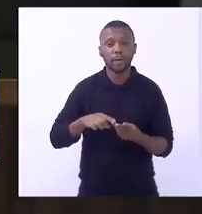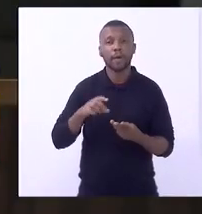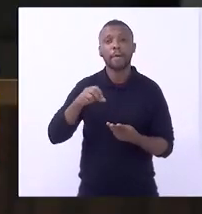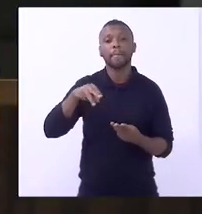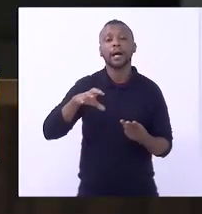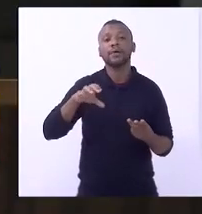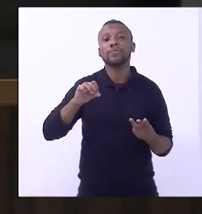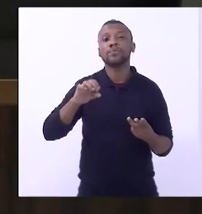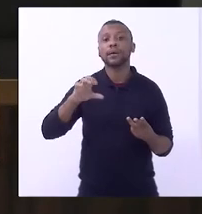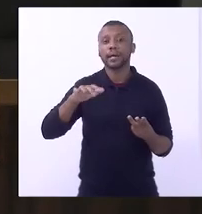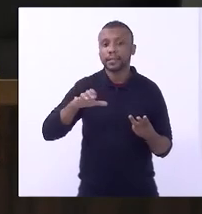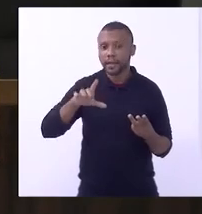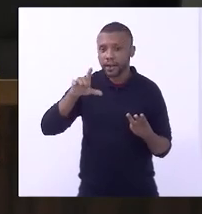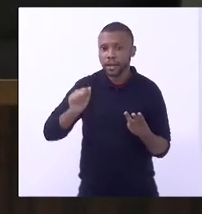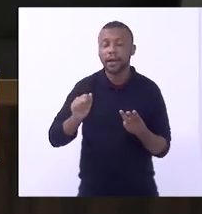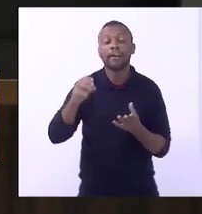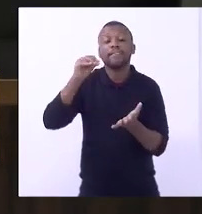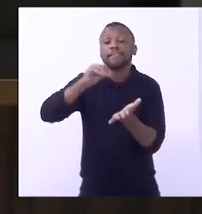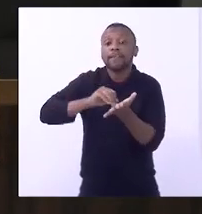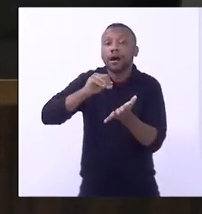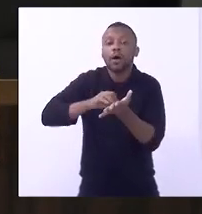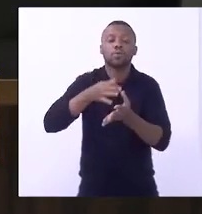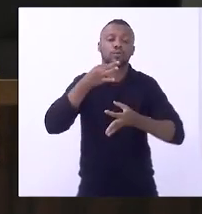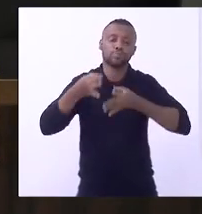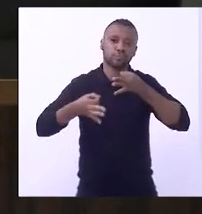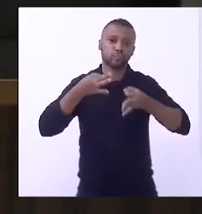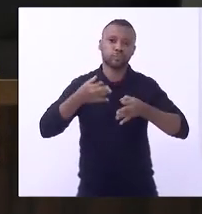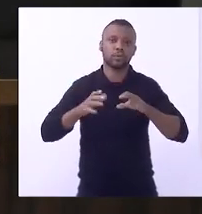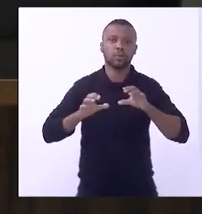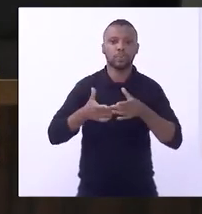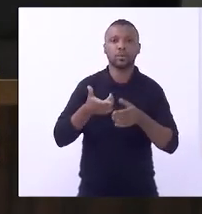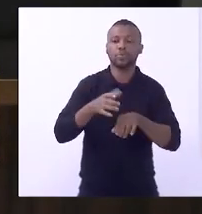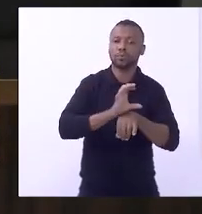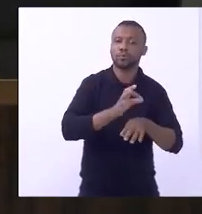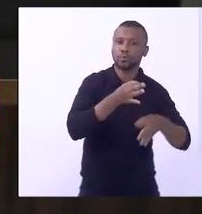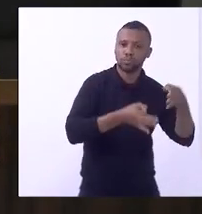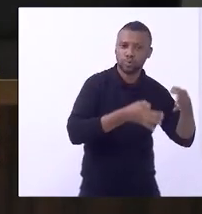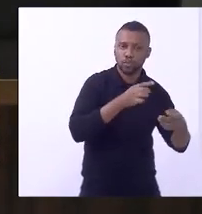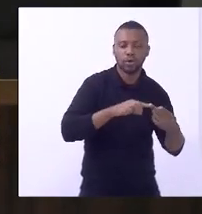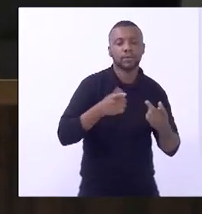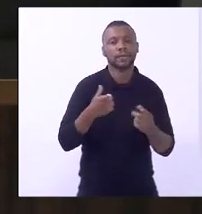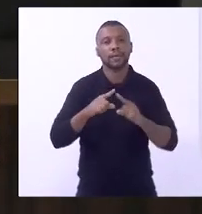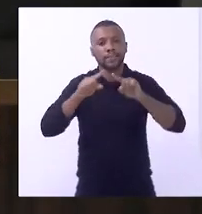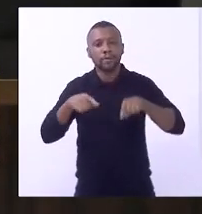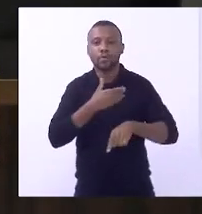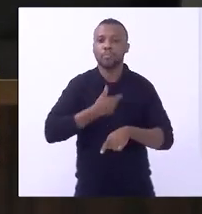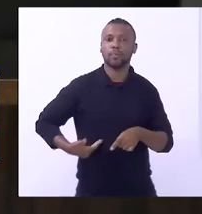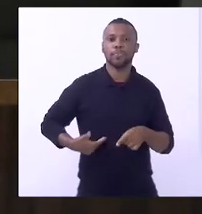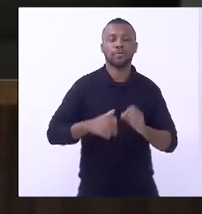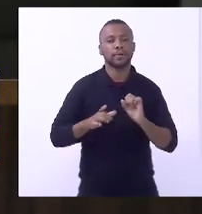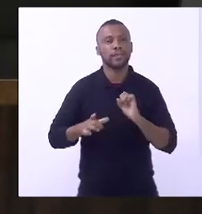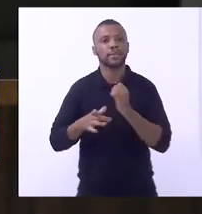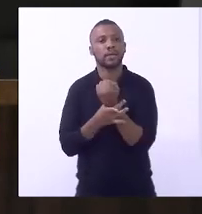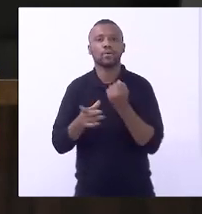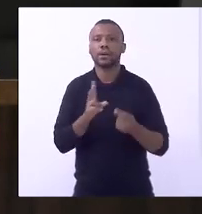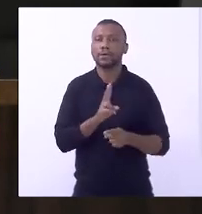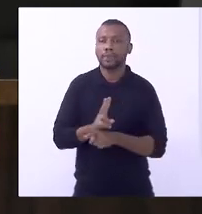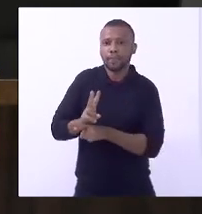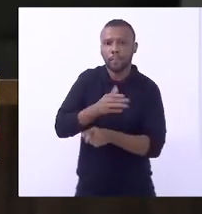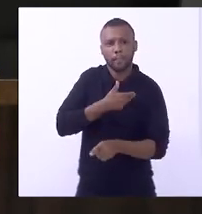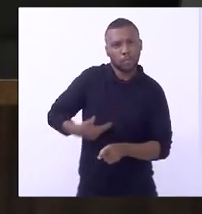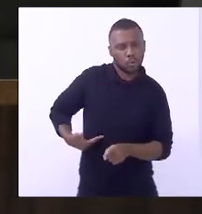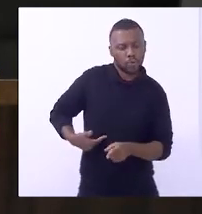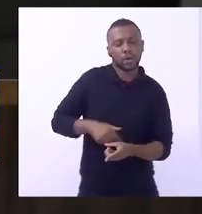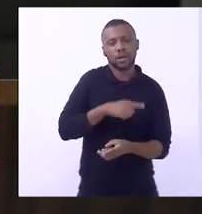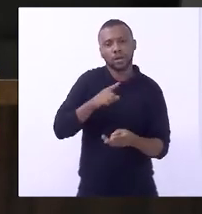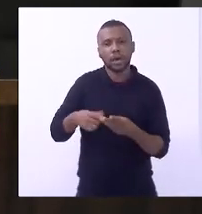de pareceres a Comissão de Constituição e Justiça, de Servidores Públicos, Segurança Pública e Orçamento. Para emitir parecer pela Comissão de Constituição e Justiça, deputado